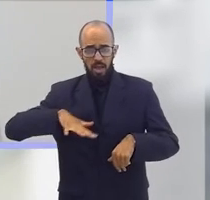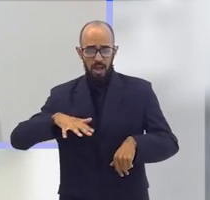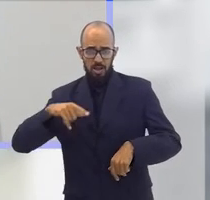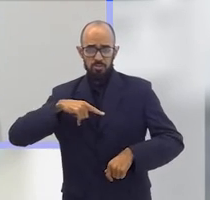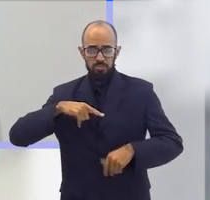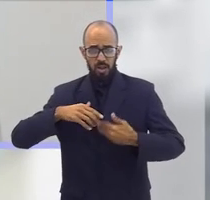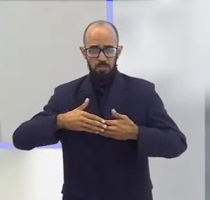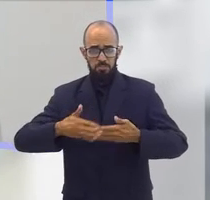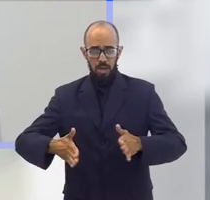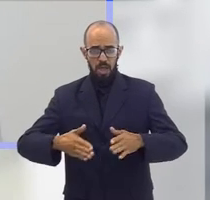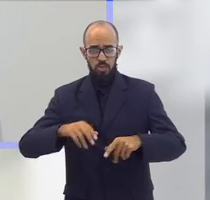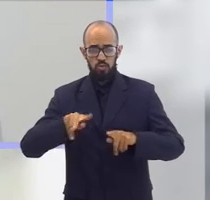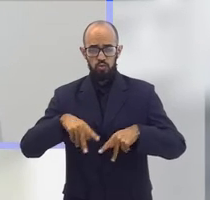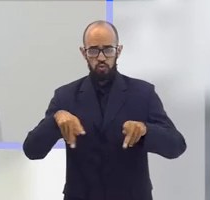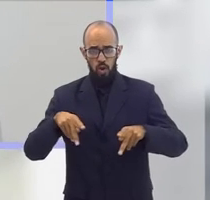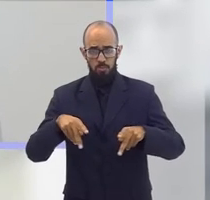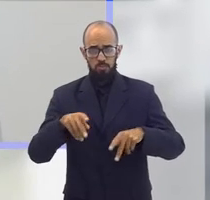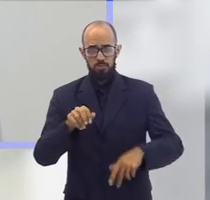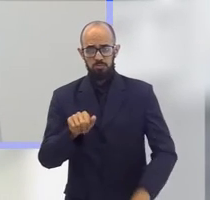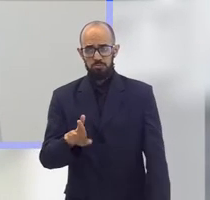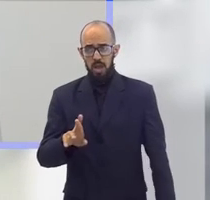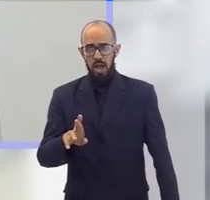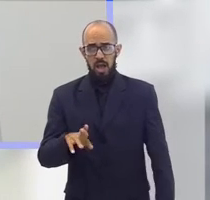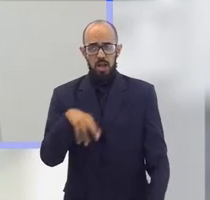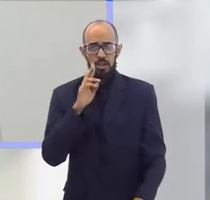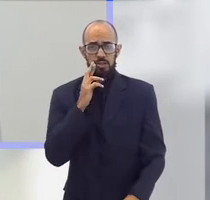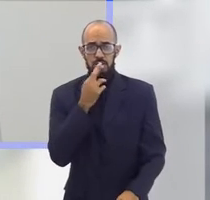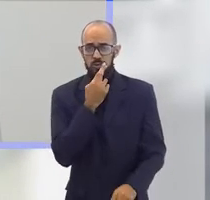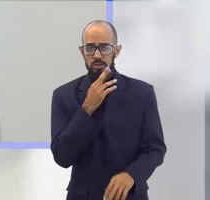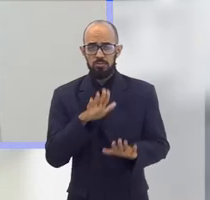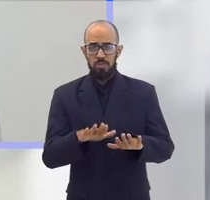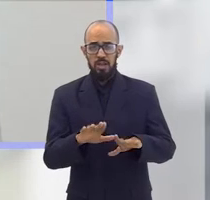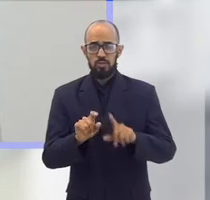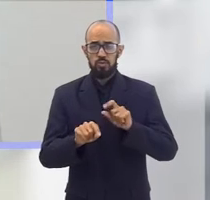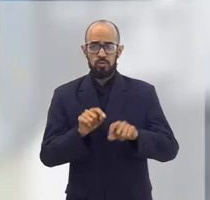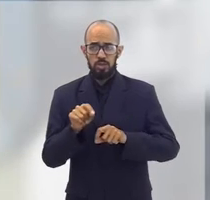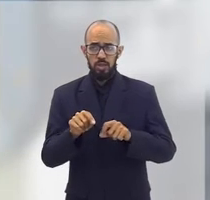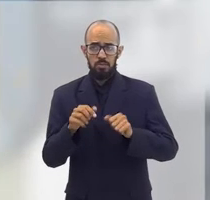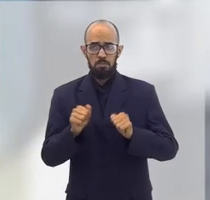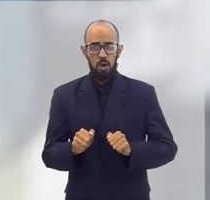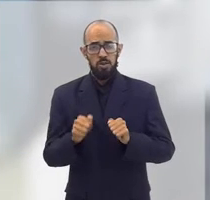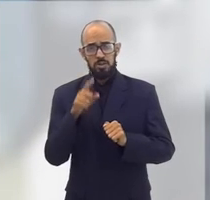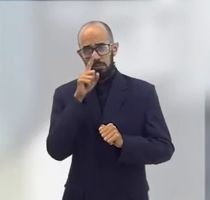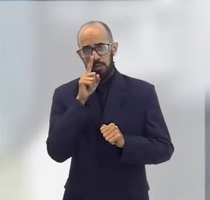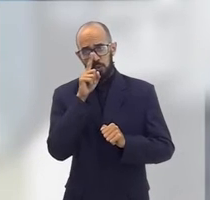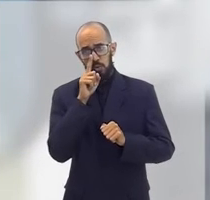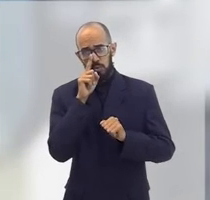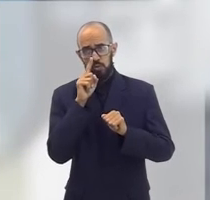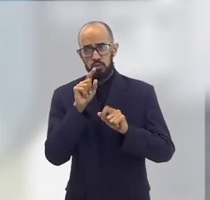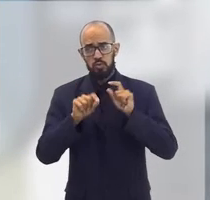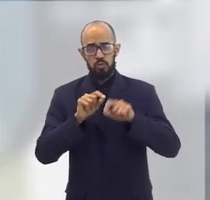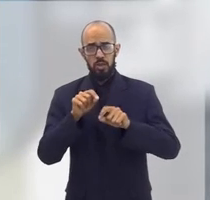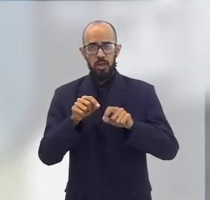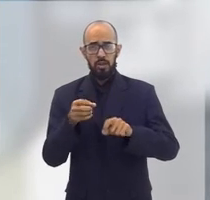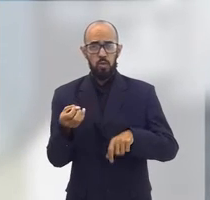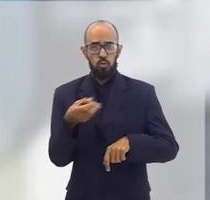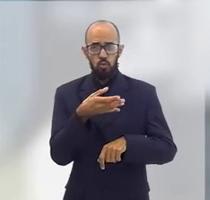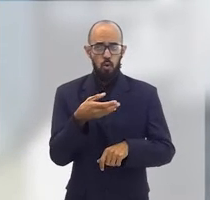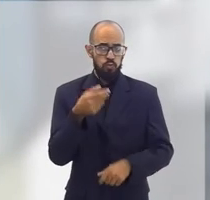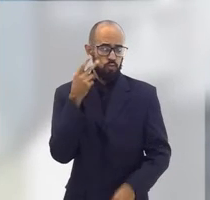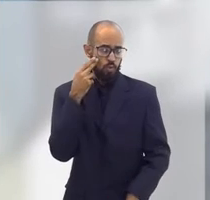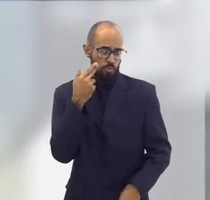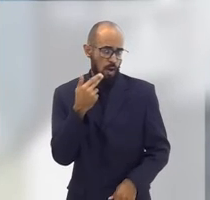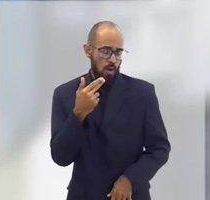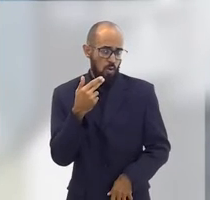O mercado está aberto, os shoppings, os bares e restaurantes. Contudo, ainda pode ser muito perigoso a gente afirmar que estamos num